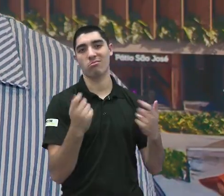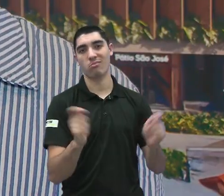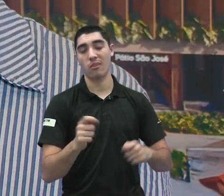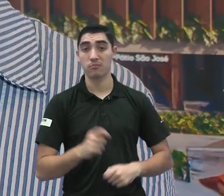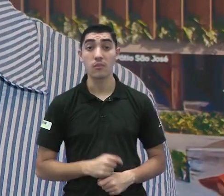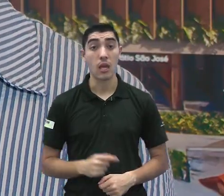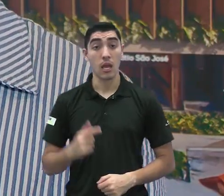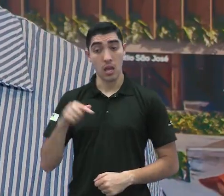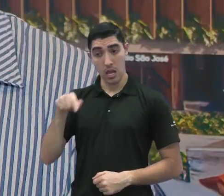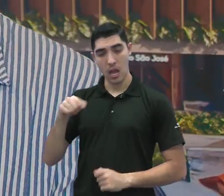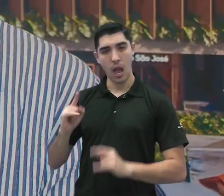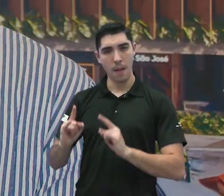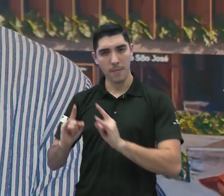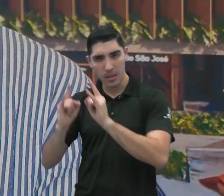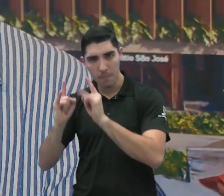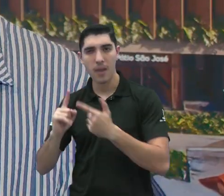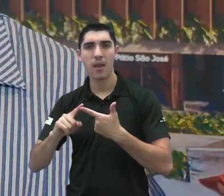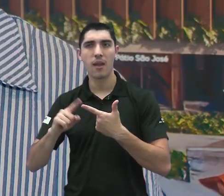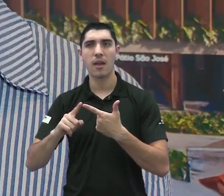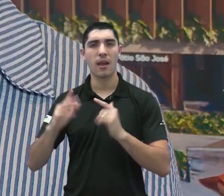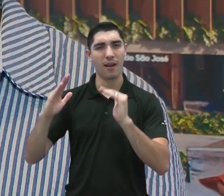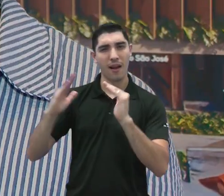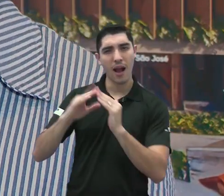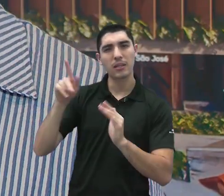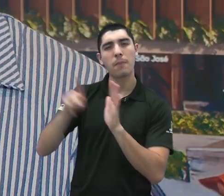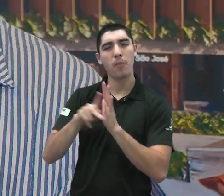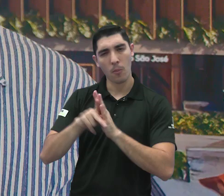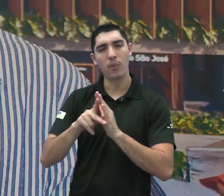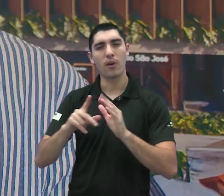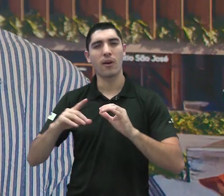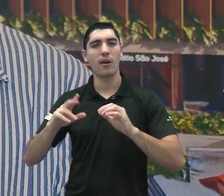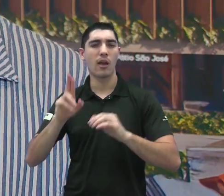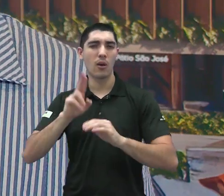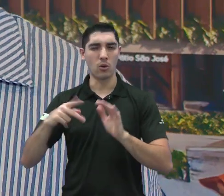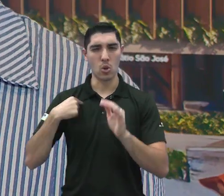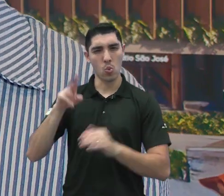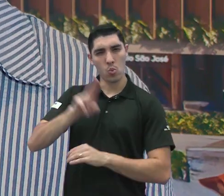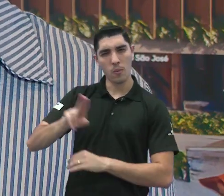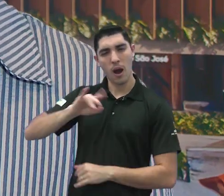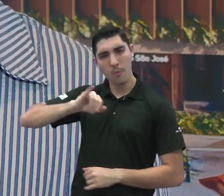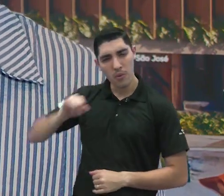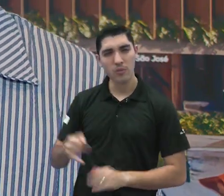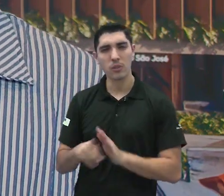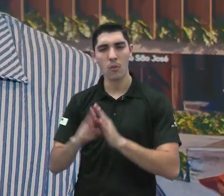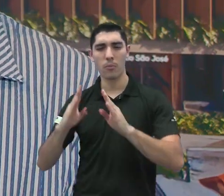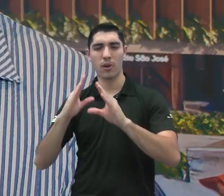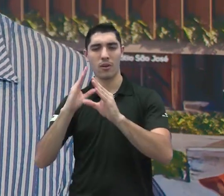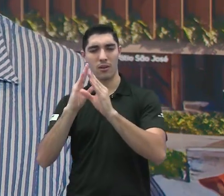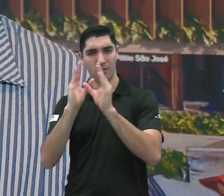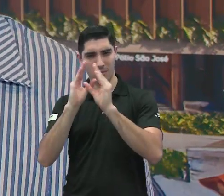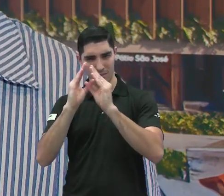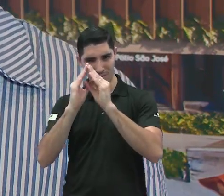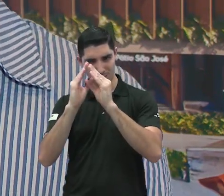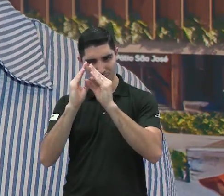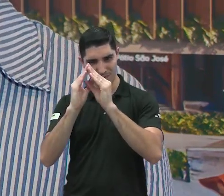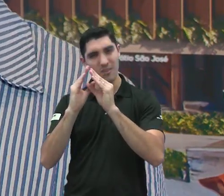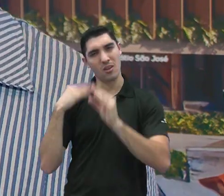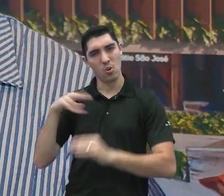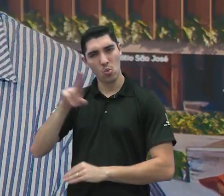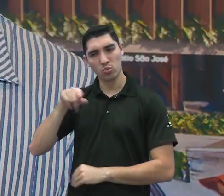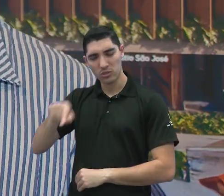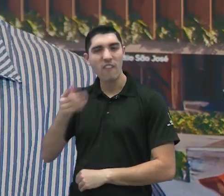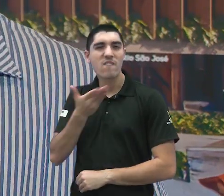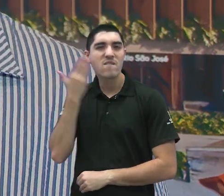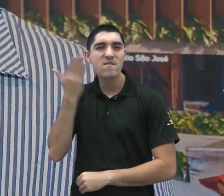alugando esses apartamentos ou casas do Airbnb, né, desses aplicativos, e eu vejo o quanto que isso dá